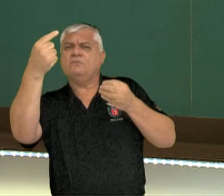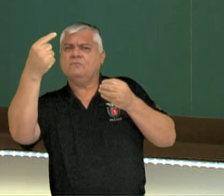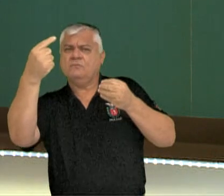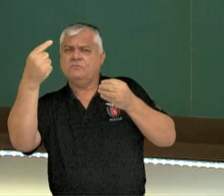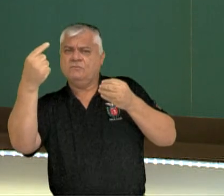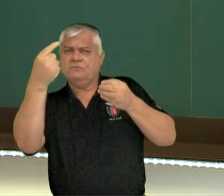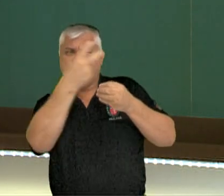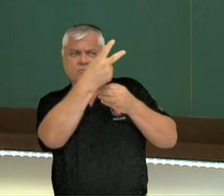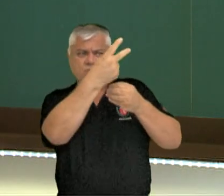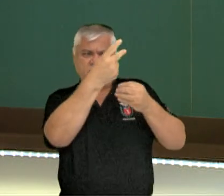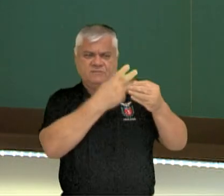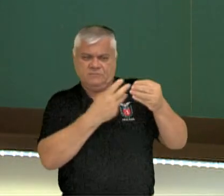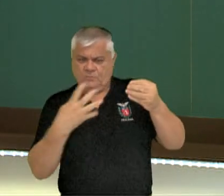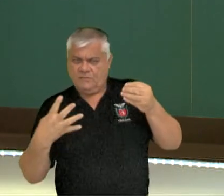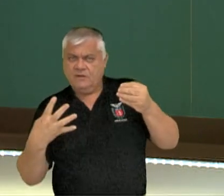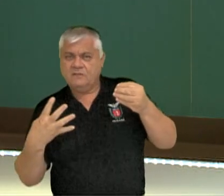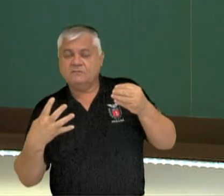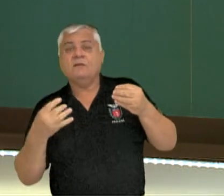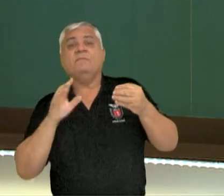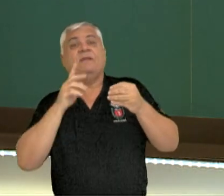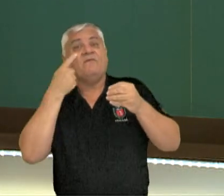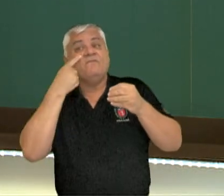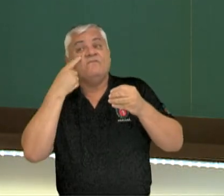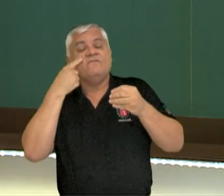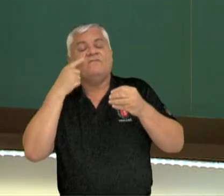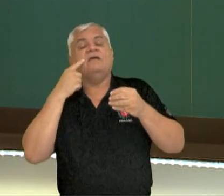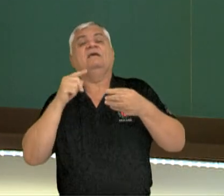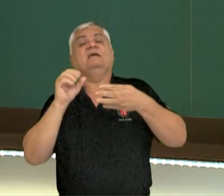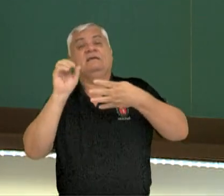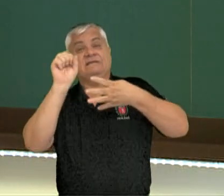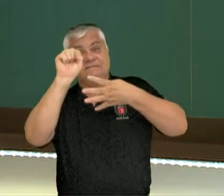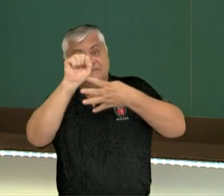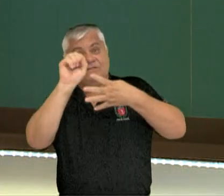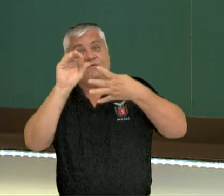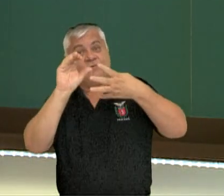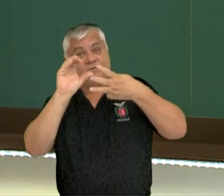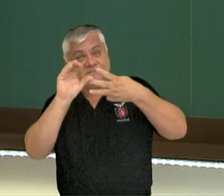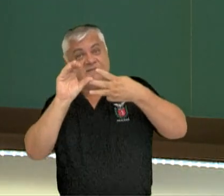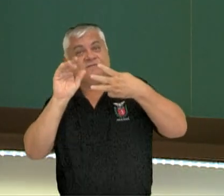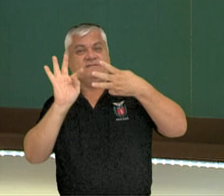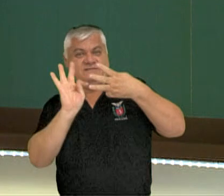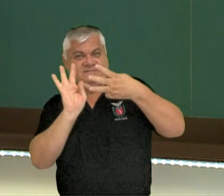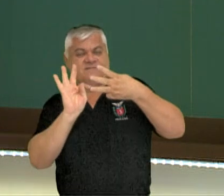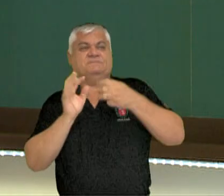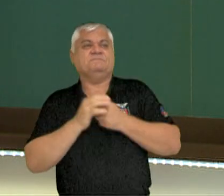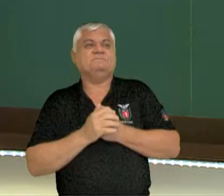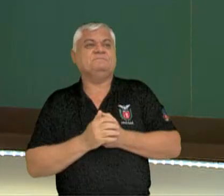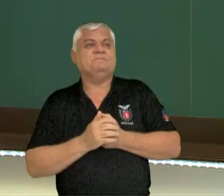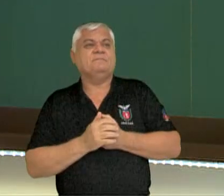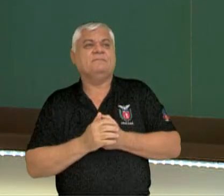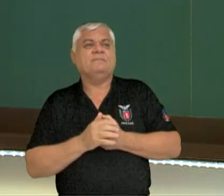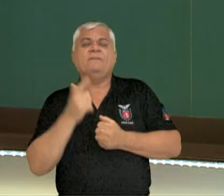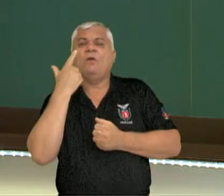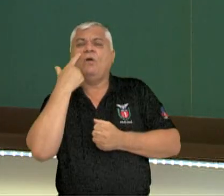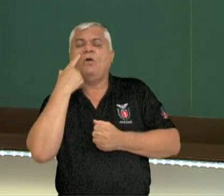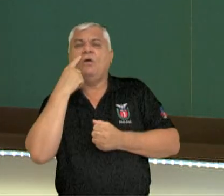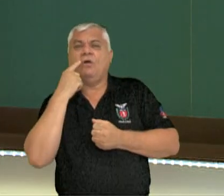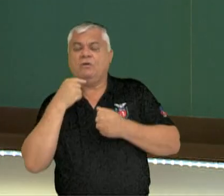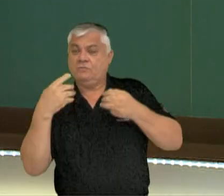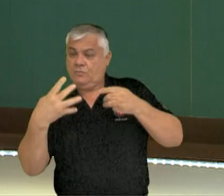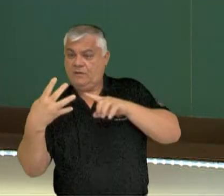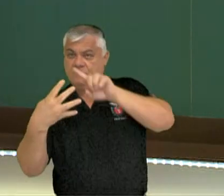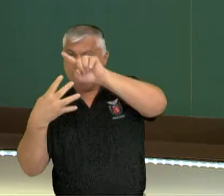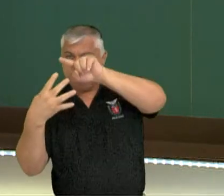possa analisar o sinal de seno, cosseno e tangente no quarto quadrante. Vamos lá, então. Retomando, no quarto